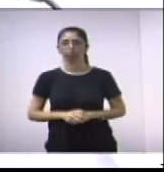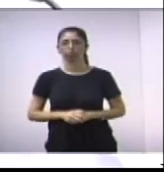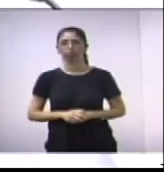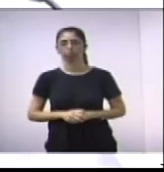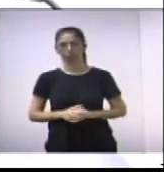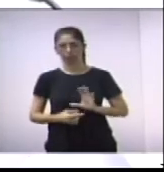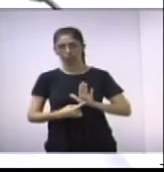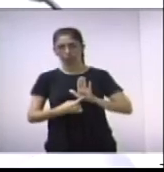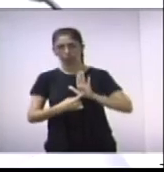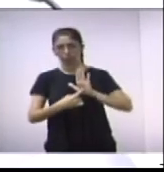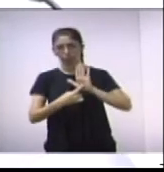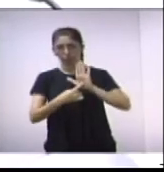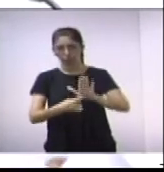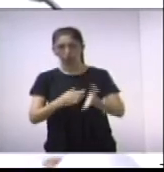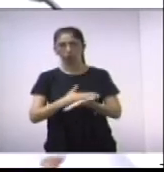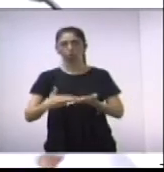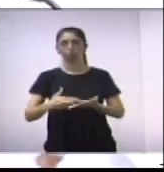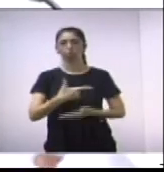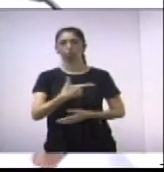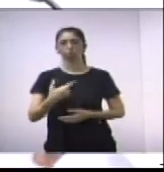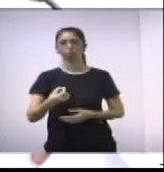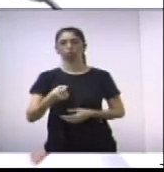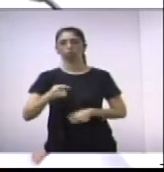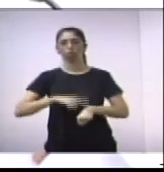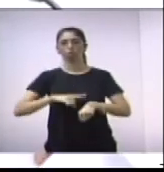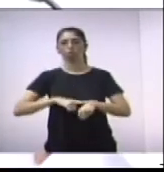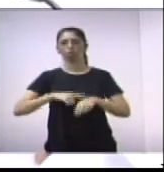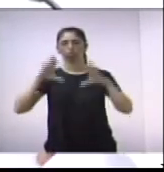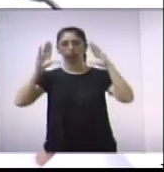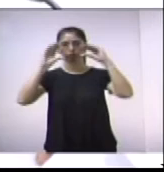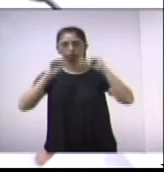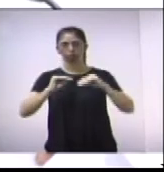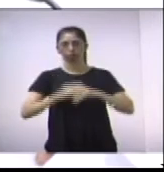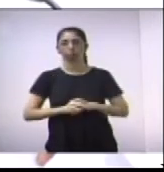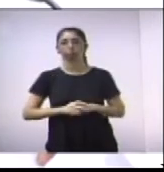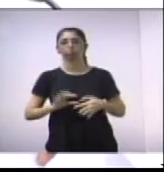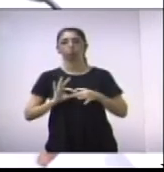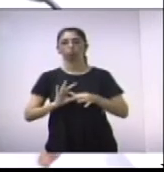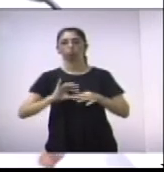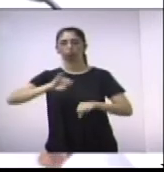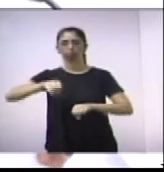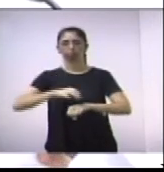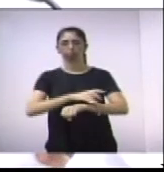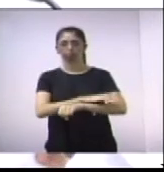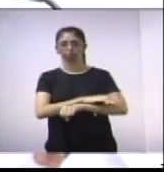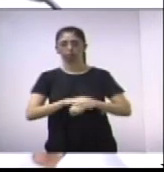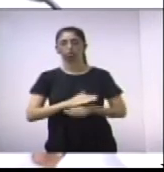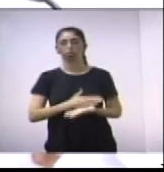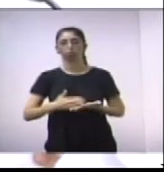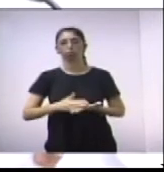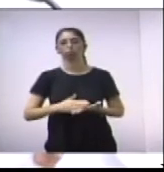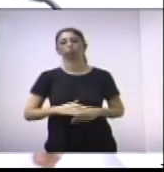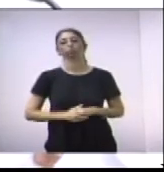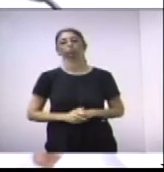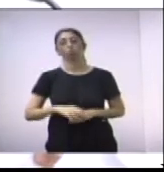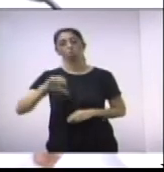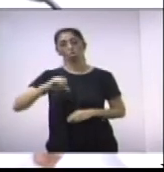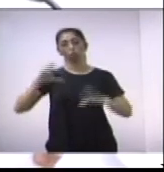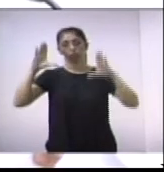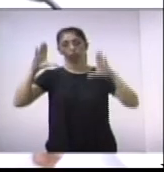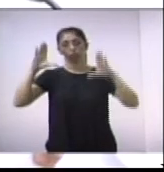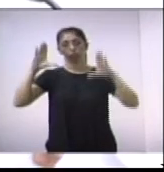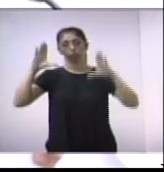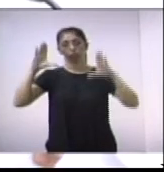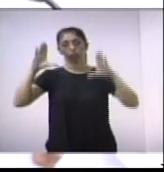Primeiro, apresentação no início às 20 horas. A Escola de Samba Unidos de Aranha somente começou a desfilar às 21 horas e 30 minutos e terminou às 22